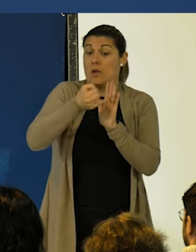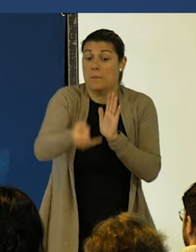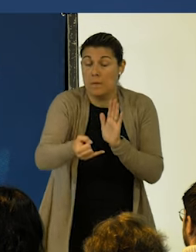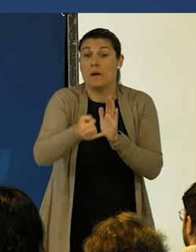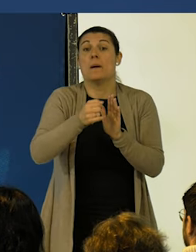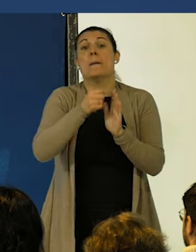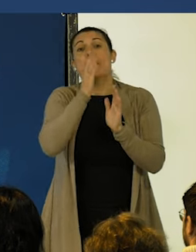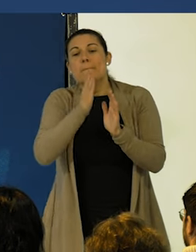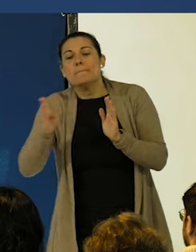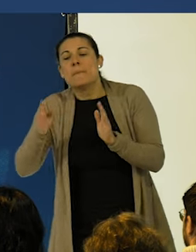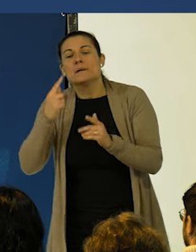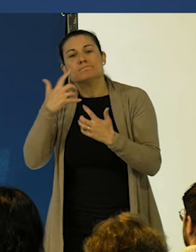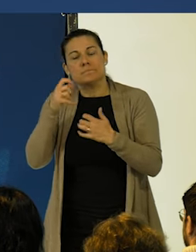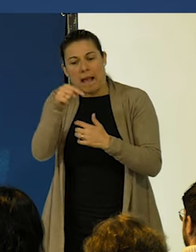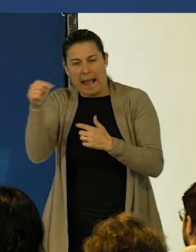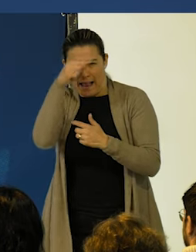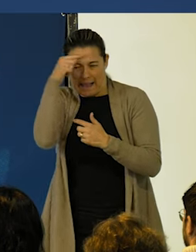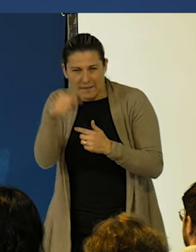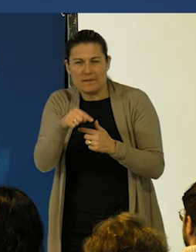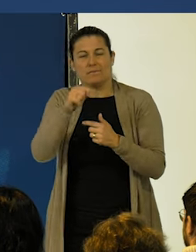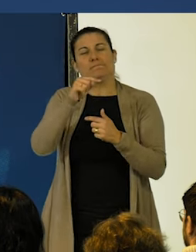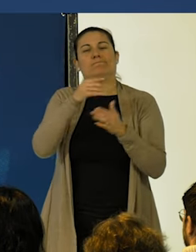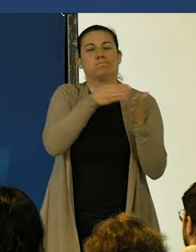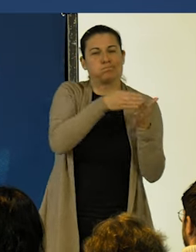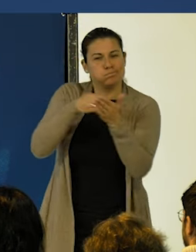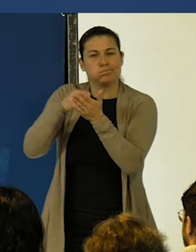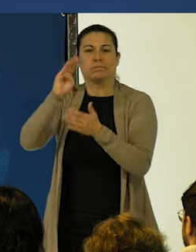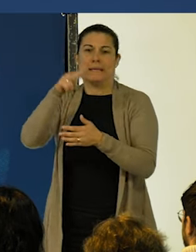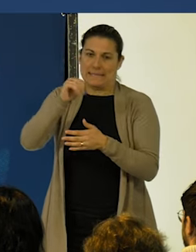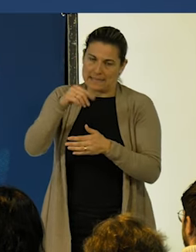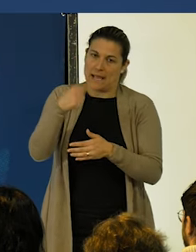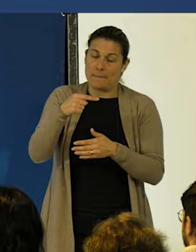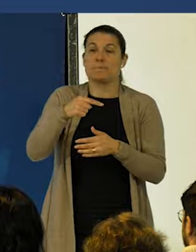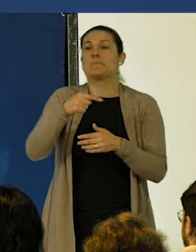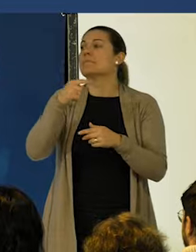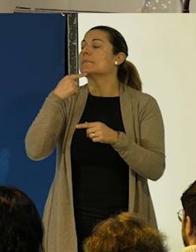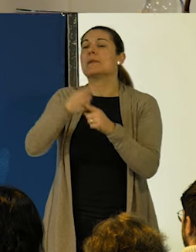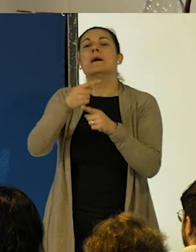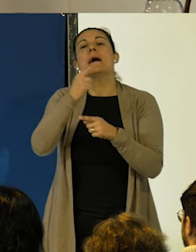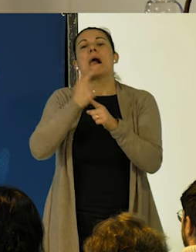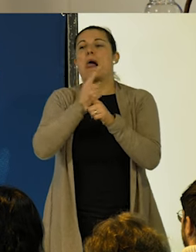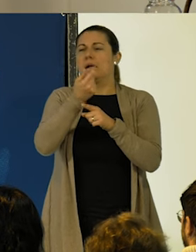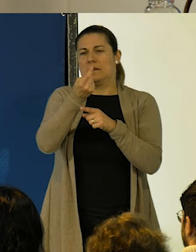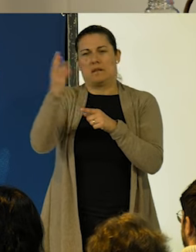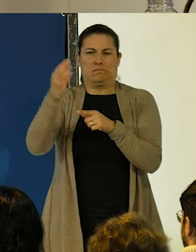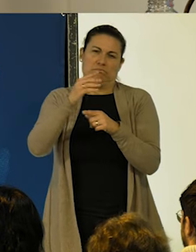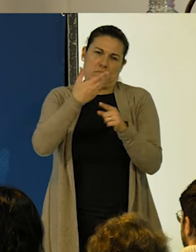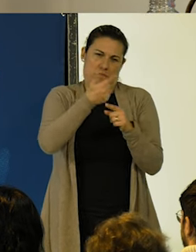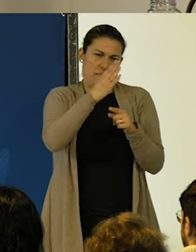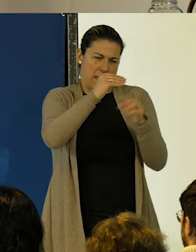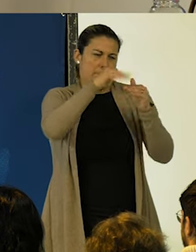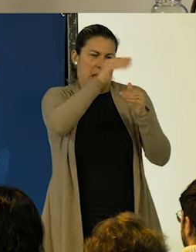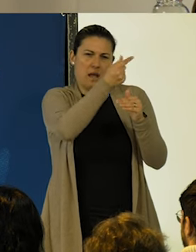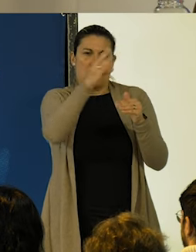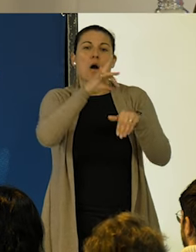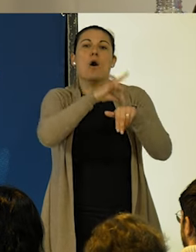aplicação enfrenta enormes dificuldades e obstáculos no SNS. Mais de uma dezena de hospitais não realiza interrupções voluntárias da